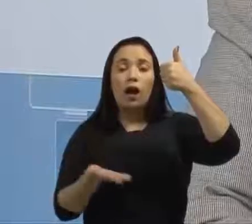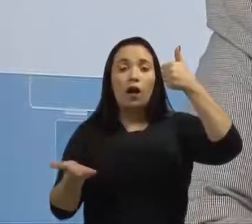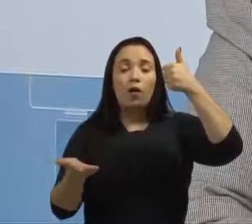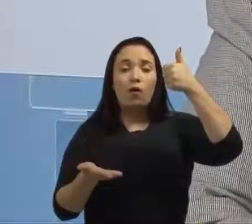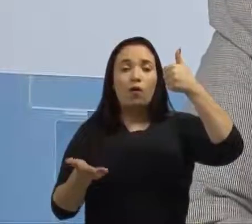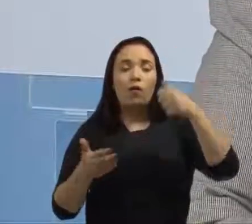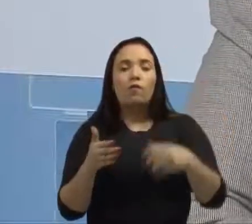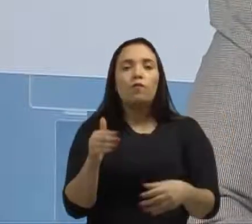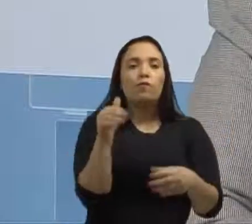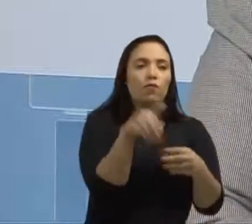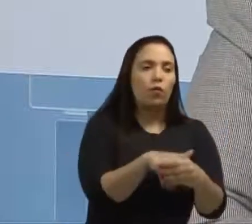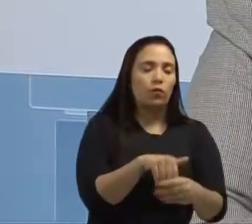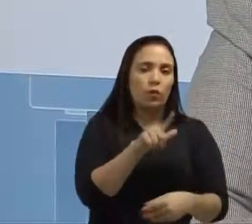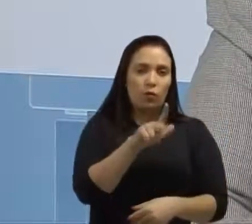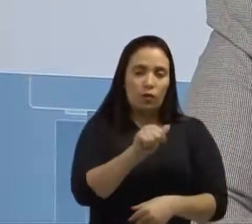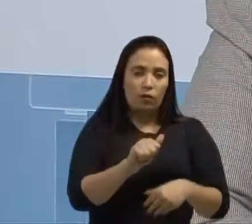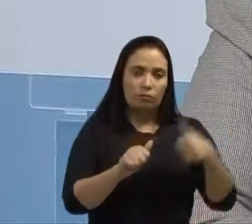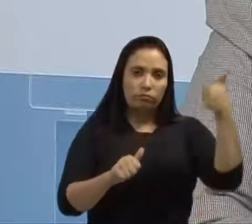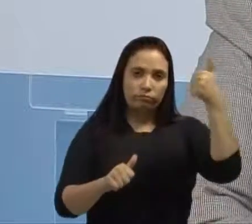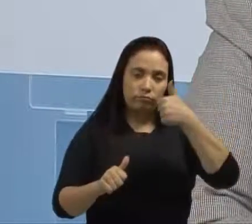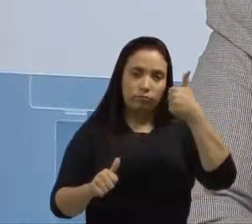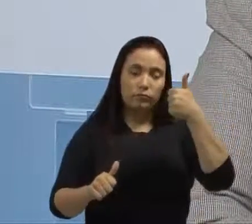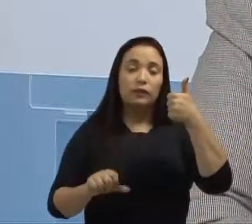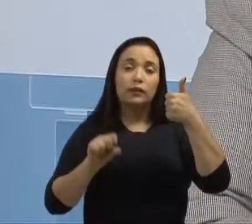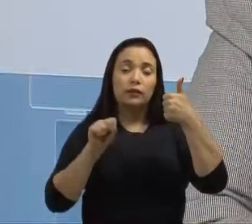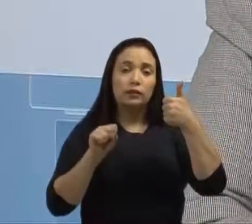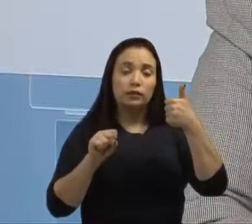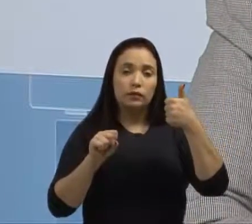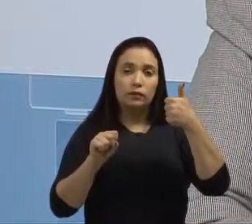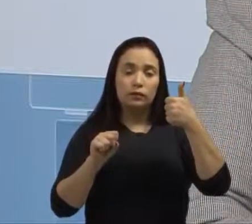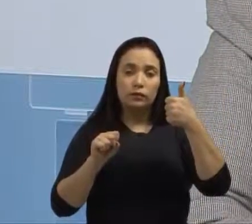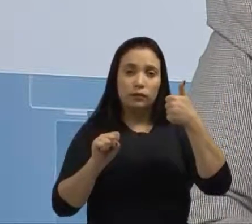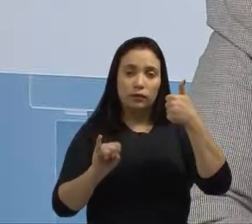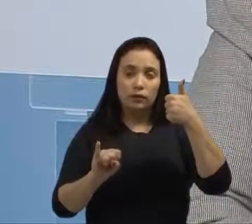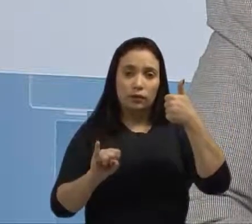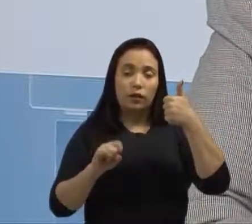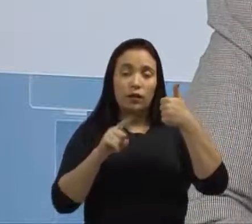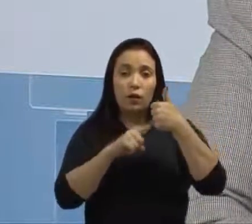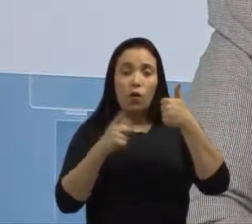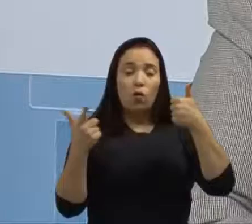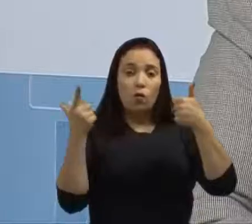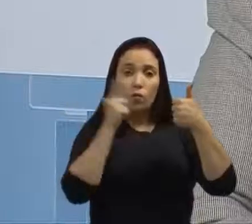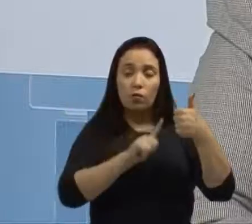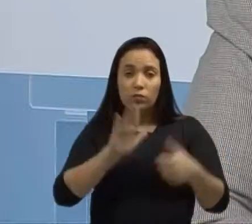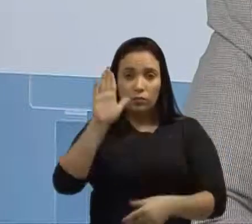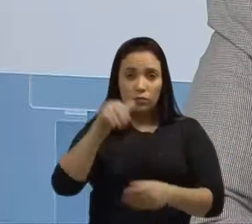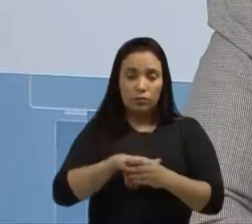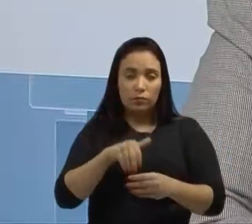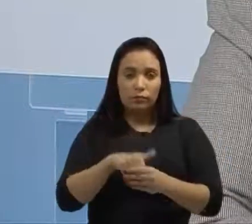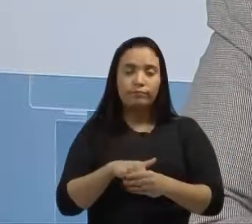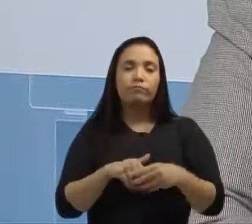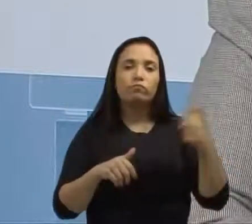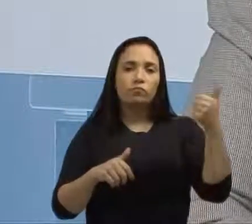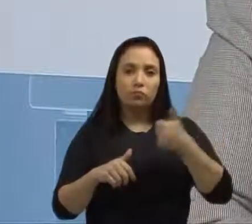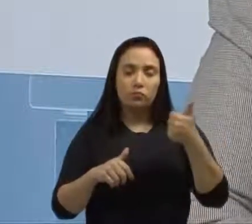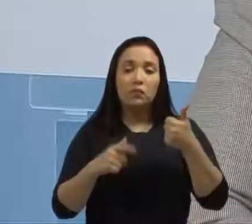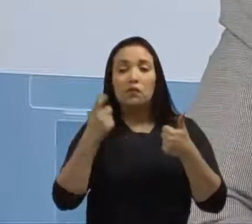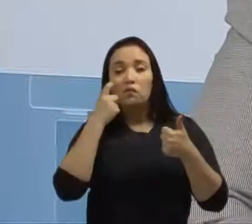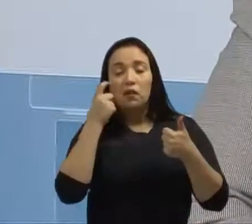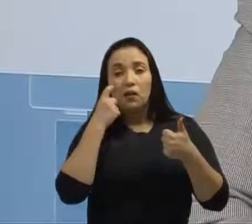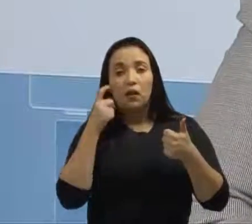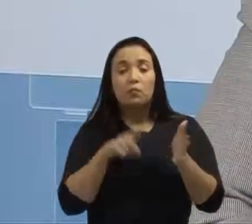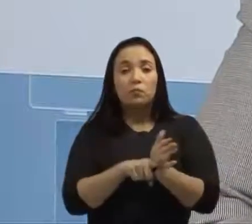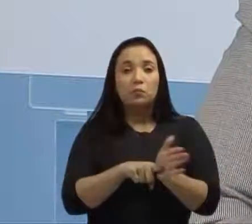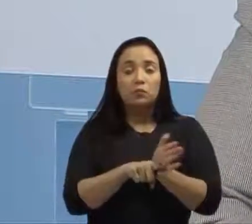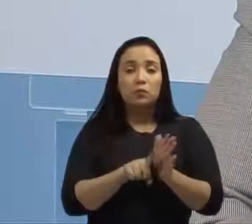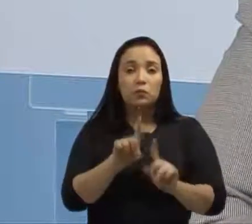agora, vota no Lula. E mesmo que ele, se ele conseguisse ser candidato, aí eu tinha dúvida se isso cresceria,